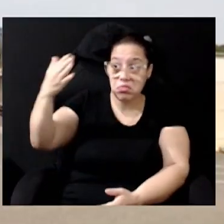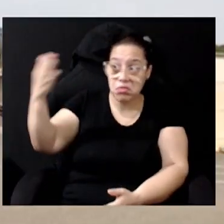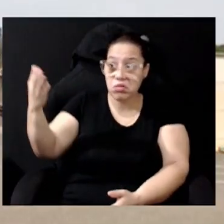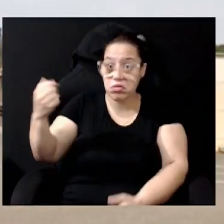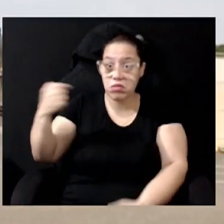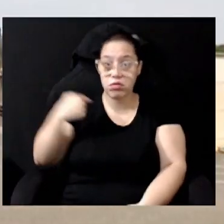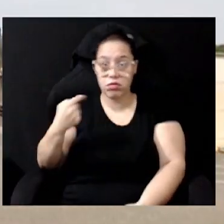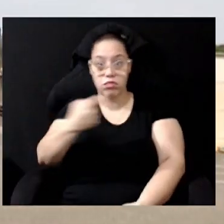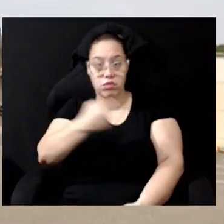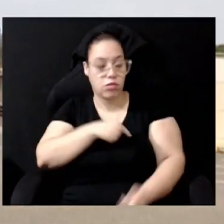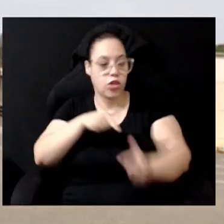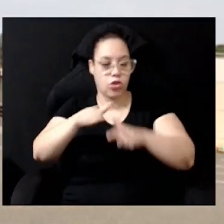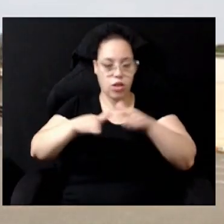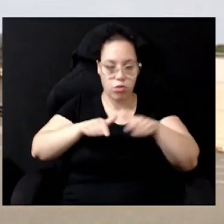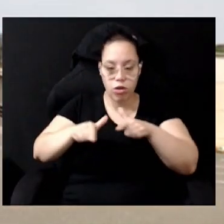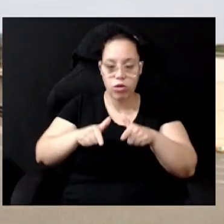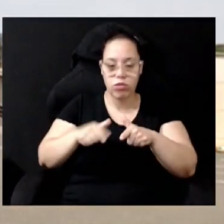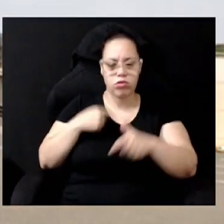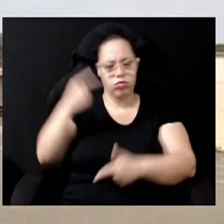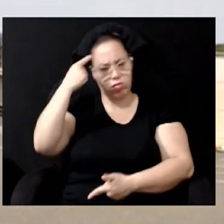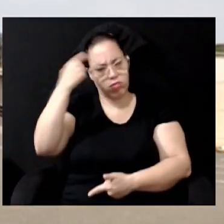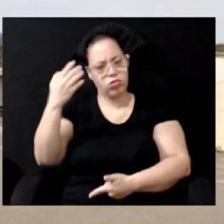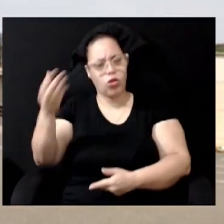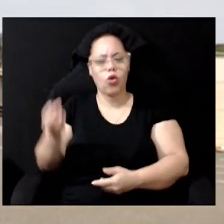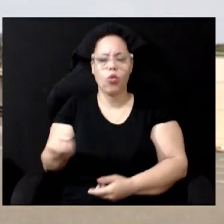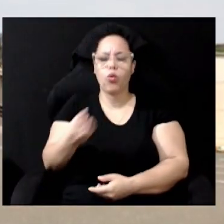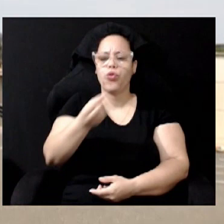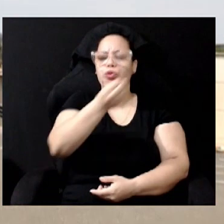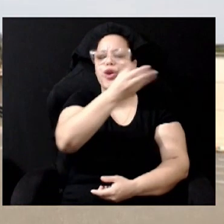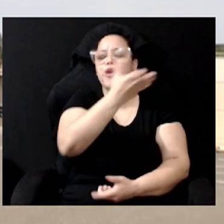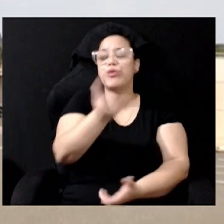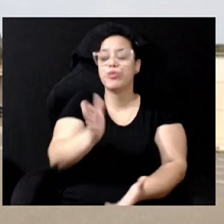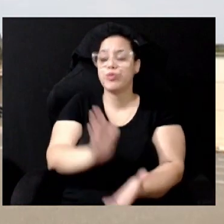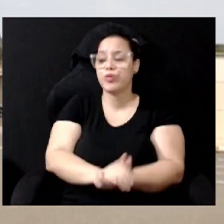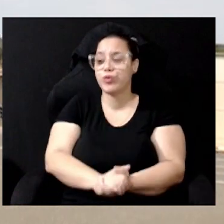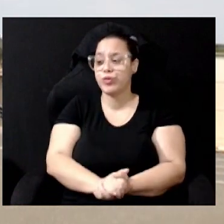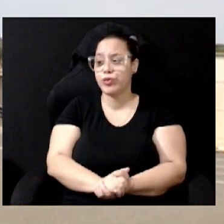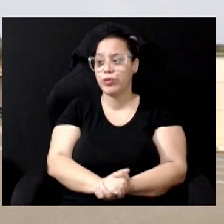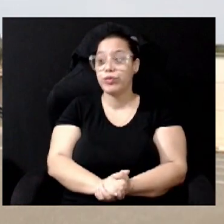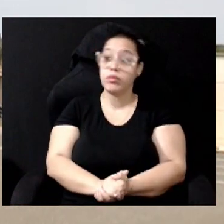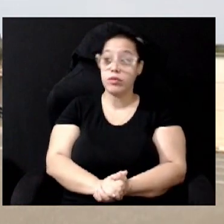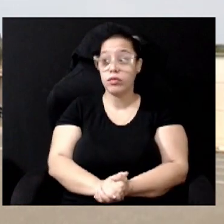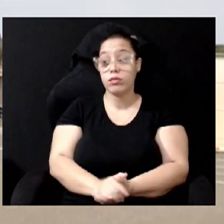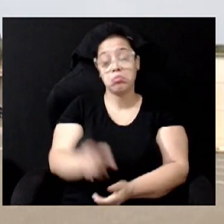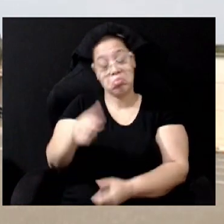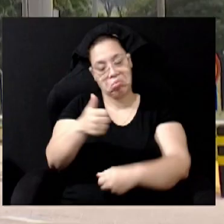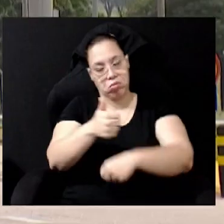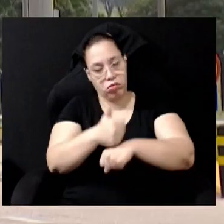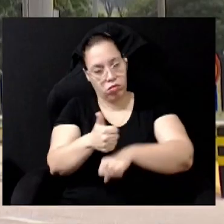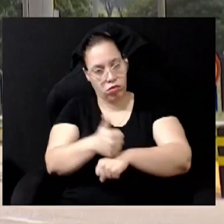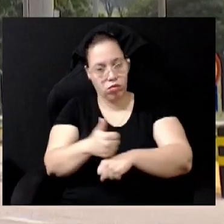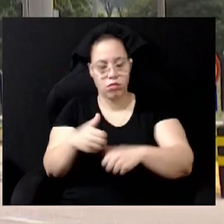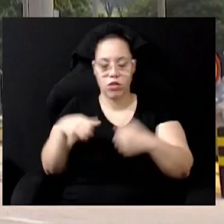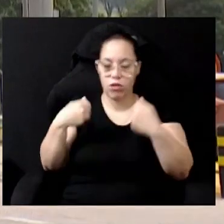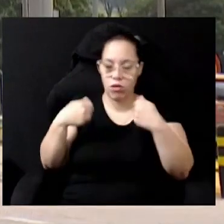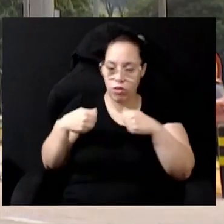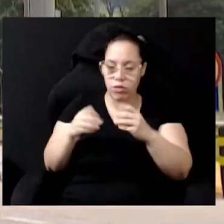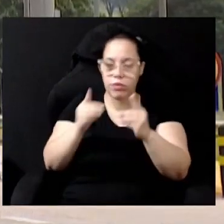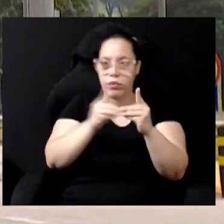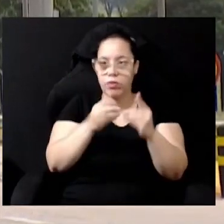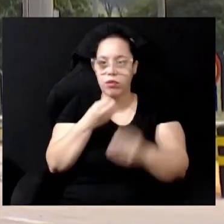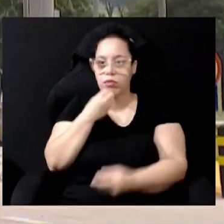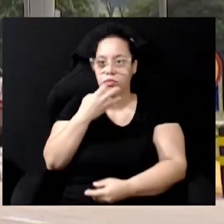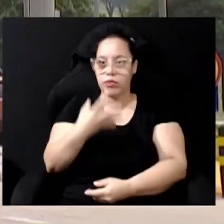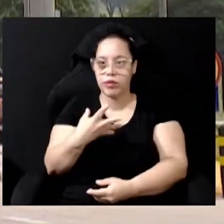trabalhando, do nosso dia a dia viajando, e esses profissionais precisam ser bem atendidos, tanto na entrega